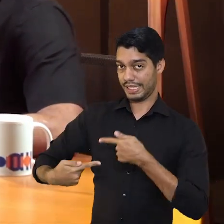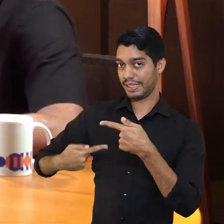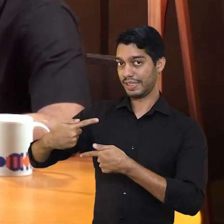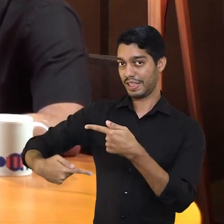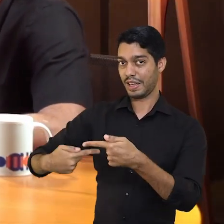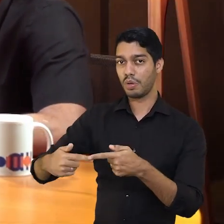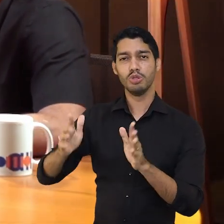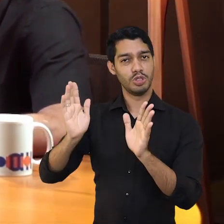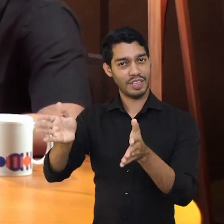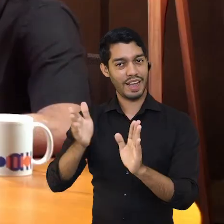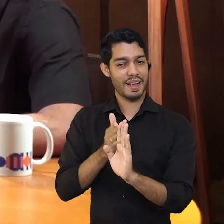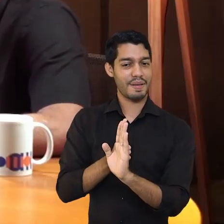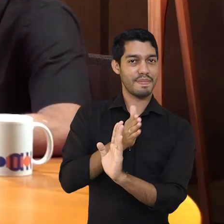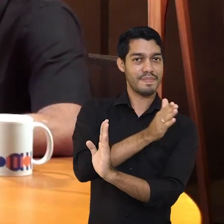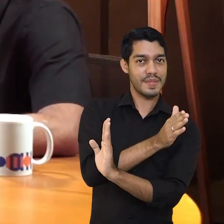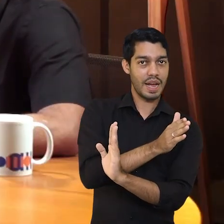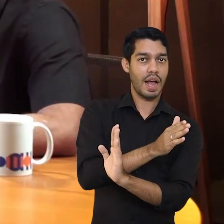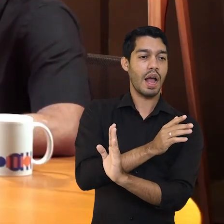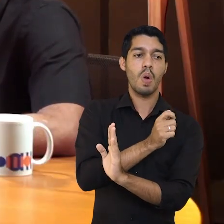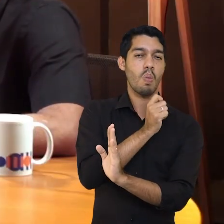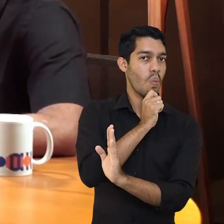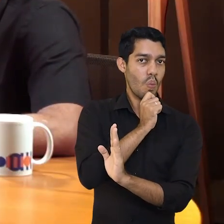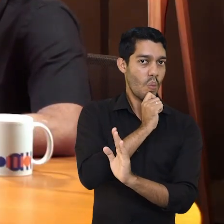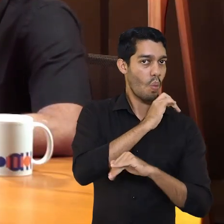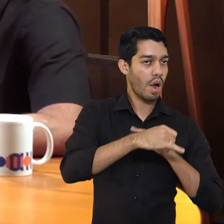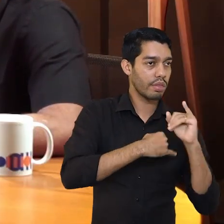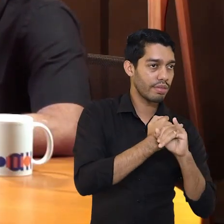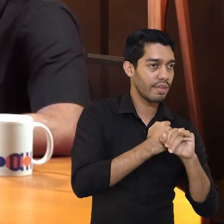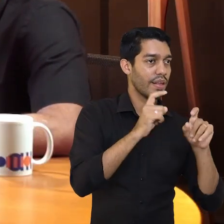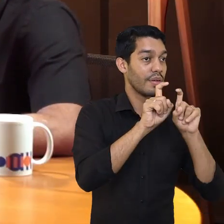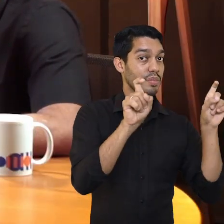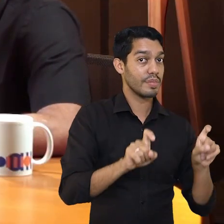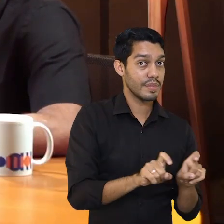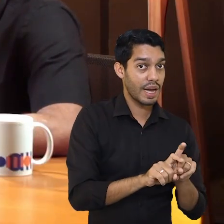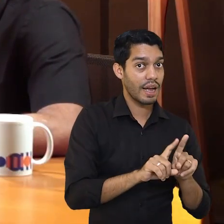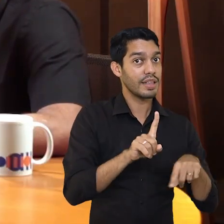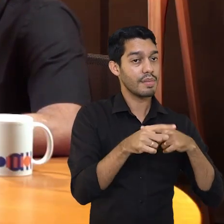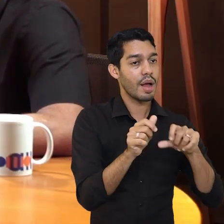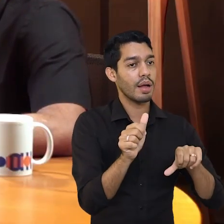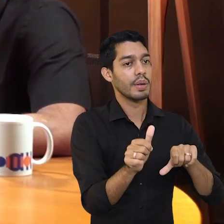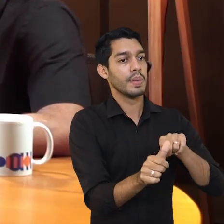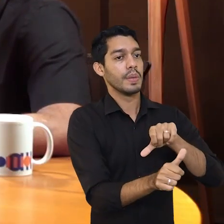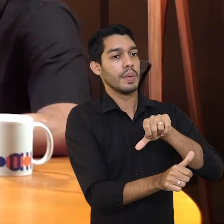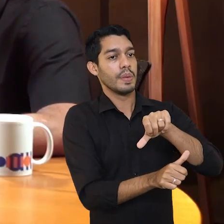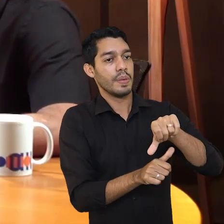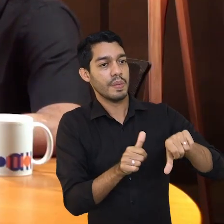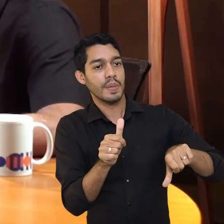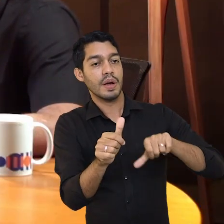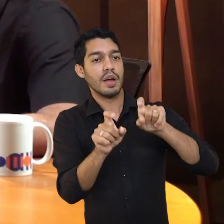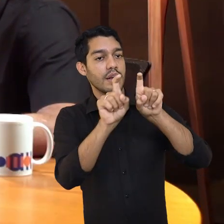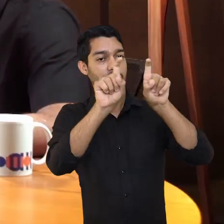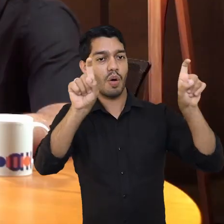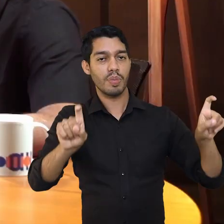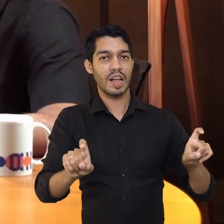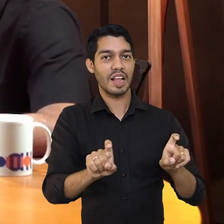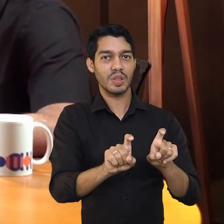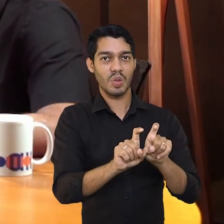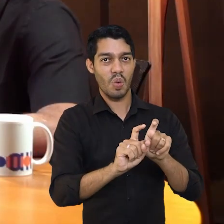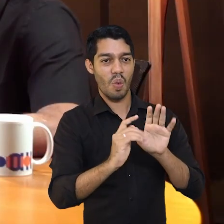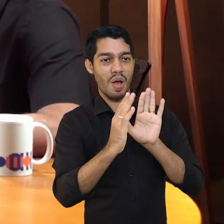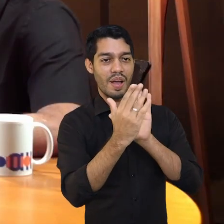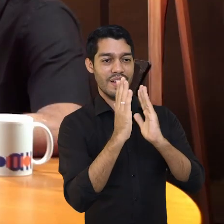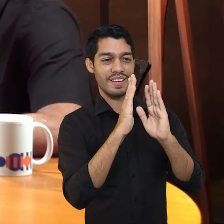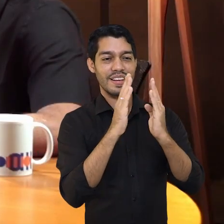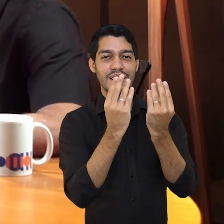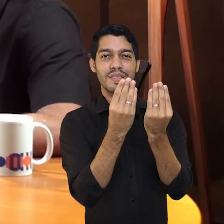já viveu aquela fase de transição, né, da entrada do computador e foi vendo o smartphone, a gente foi vendo isso com